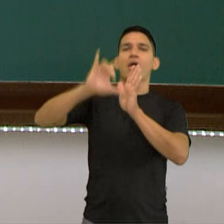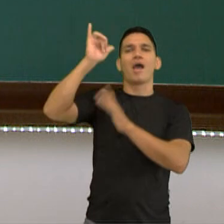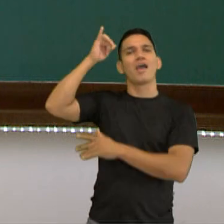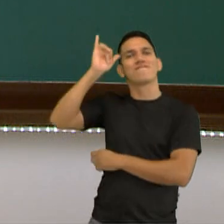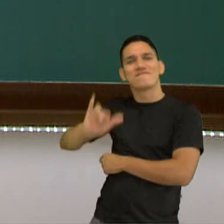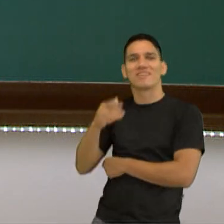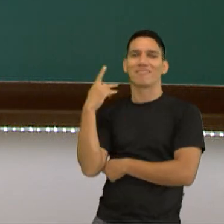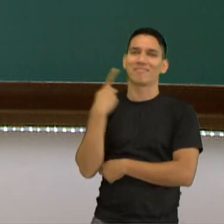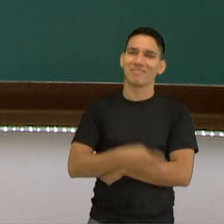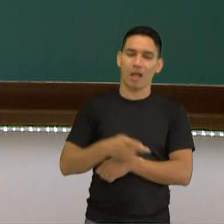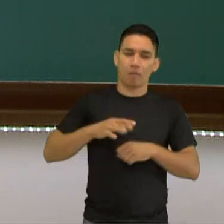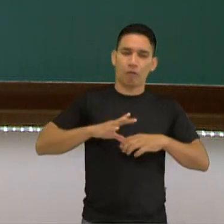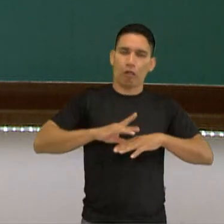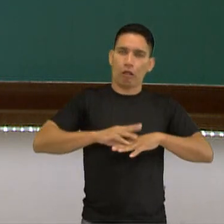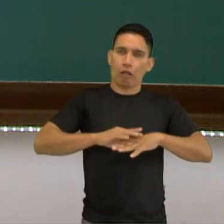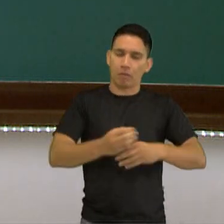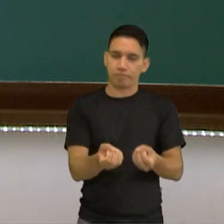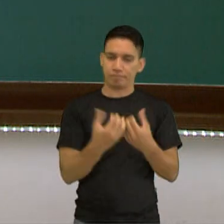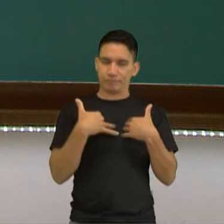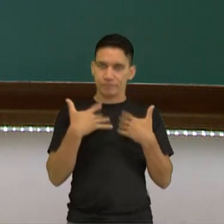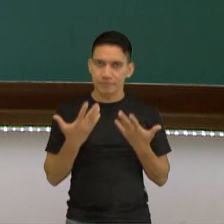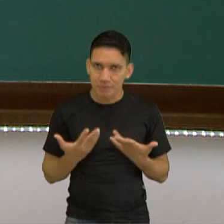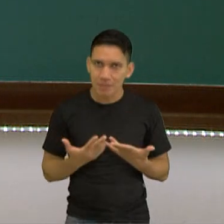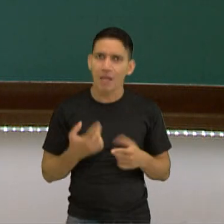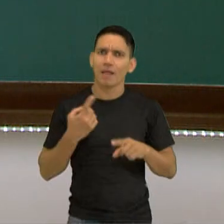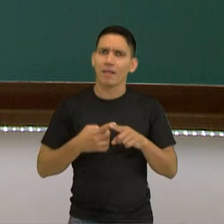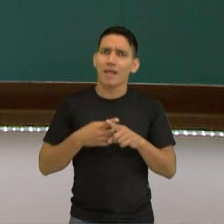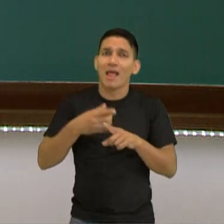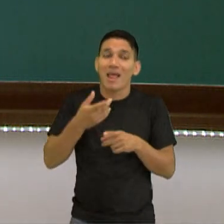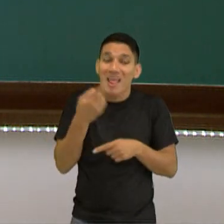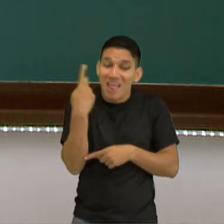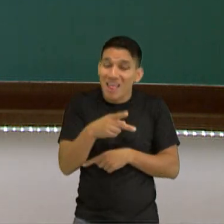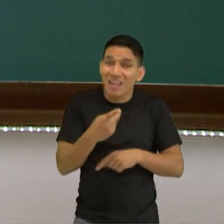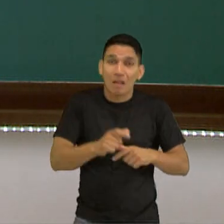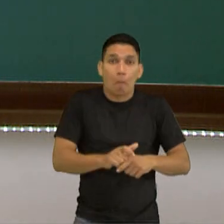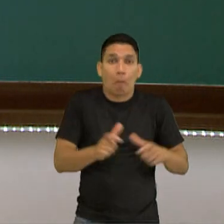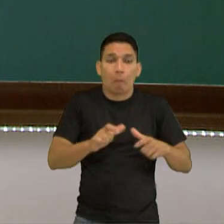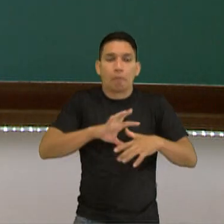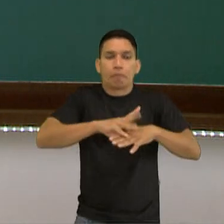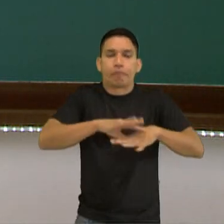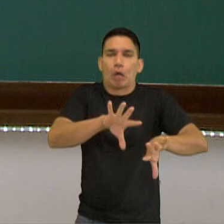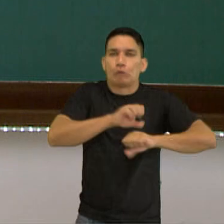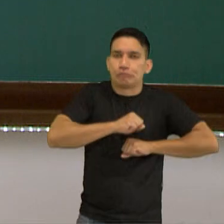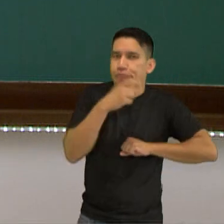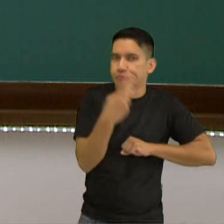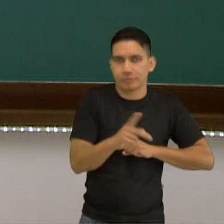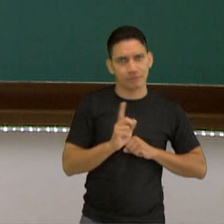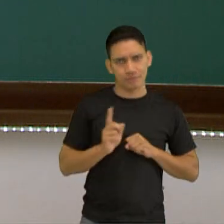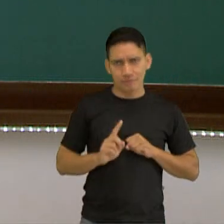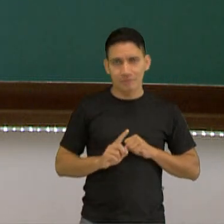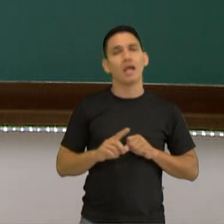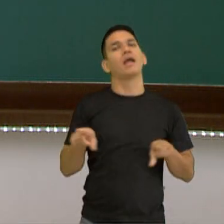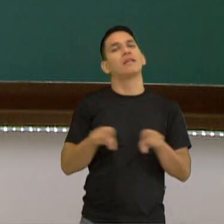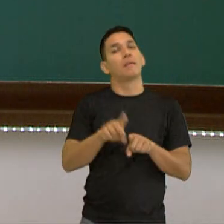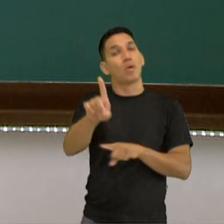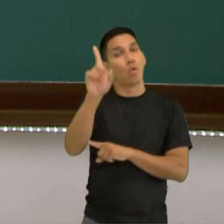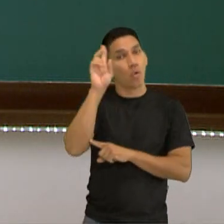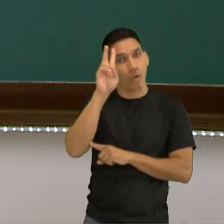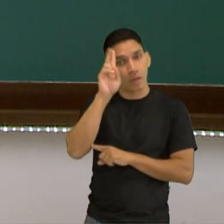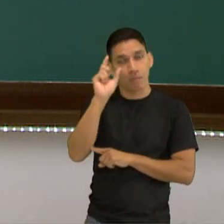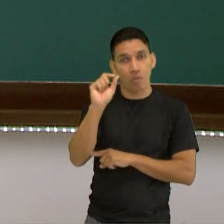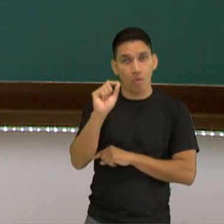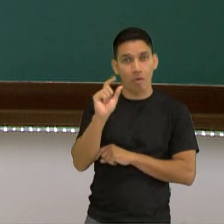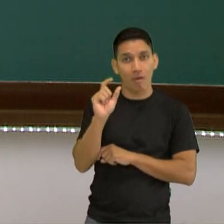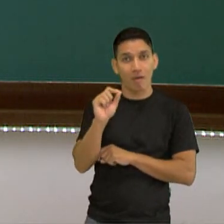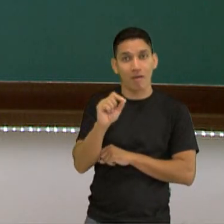uma questão de medicação para que ele não apresente, não adquira essa doença. E lembrando que a raiva tem, então,